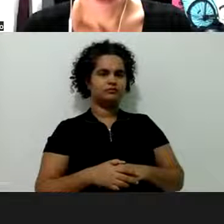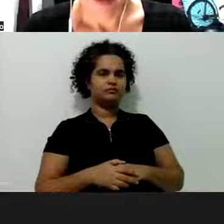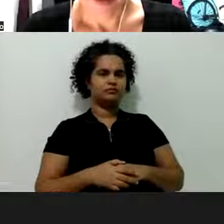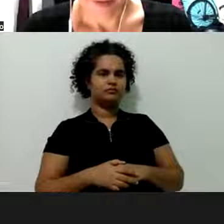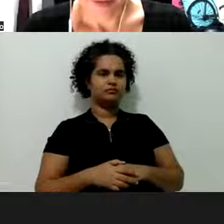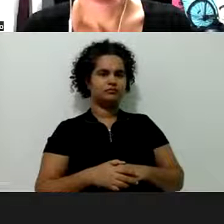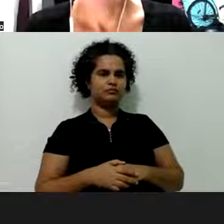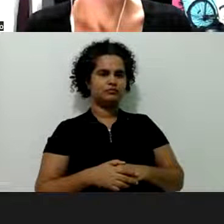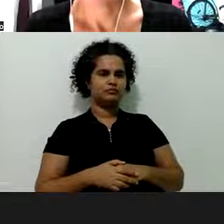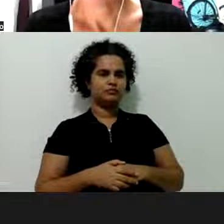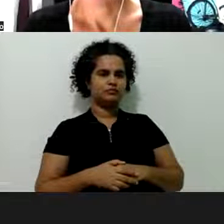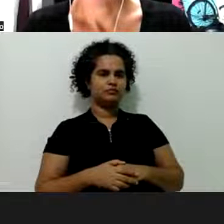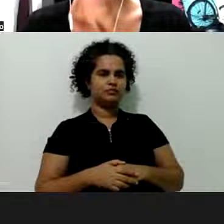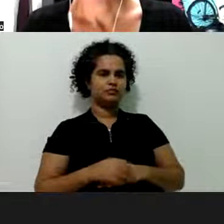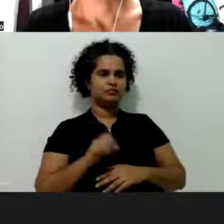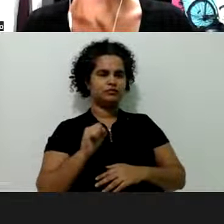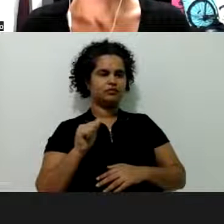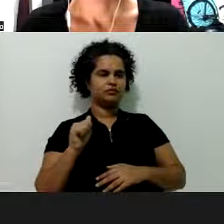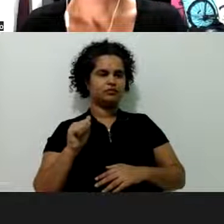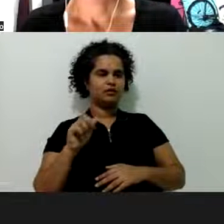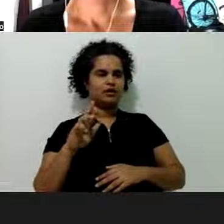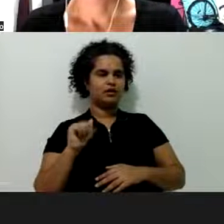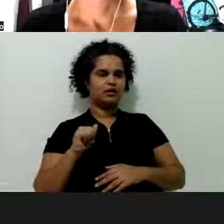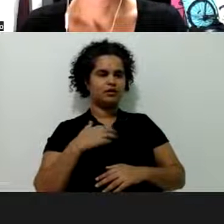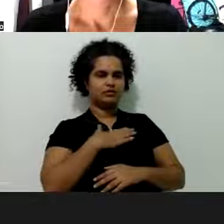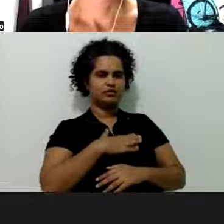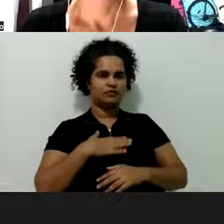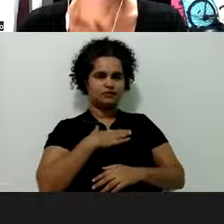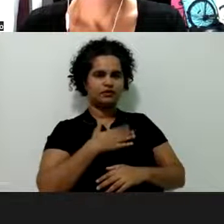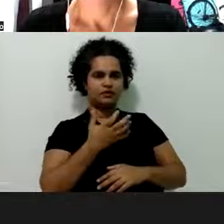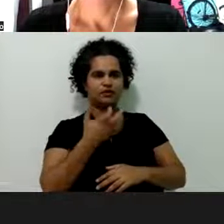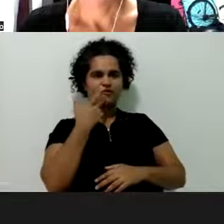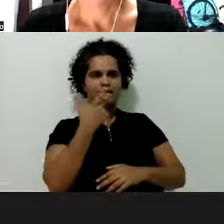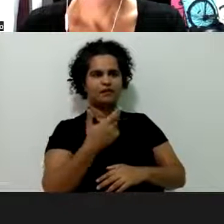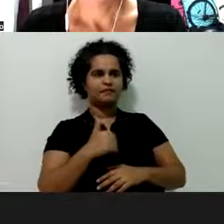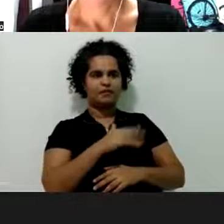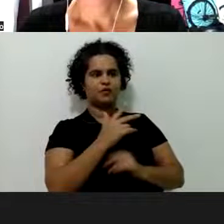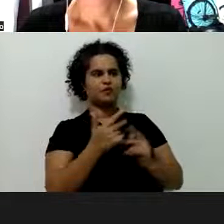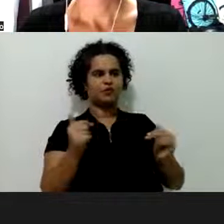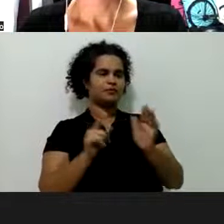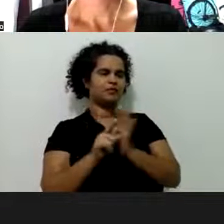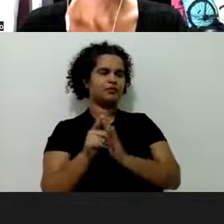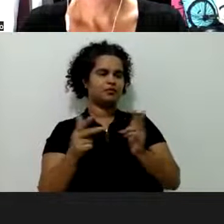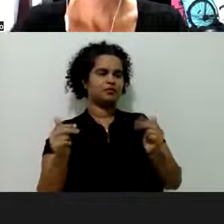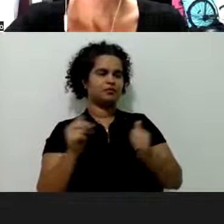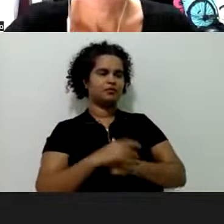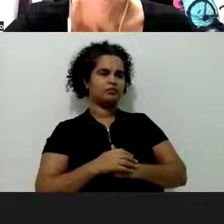Sara, você ficou satisfeita com o que ela já tinha dito ou você quer falar mais alguma coisa, perguntar mais alguma coisa?